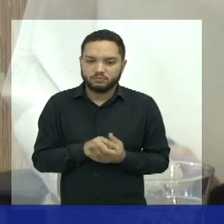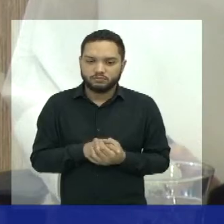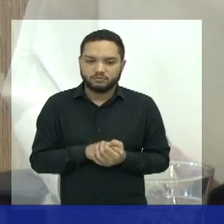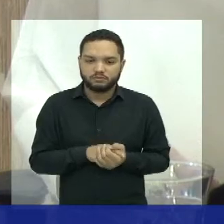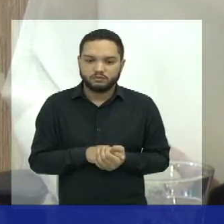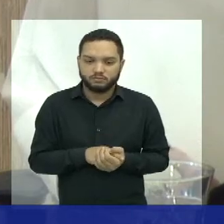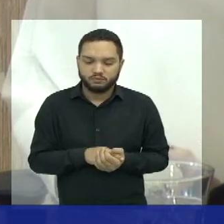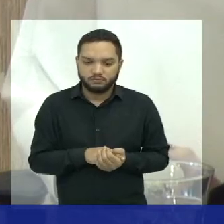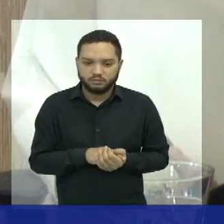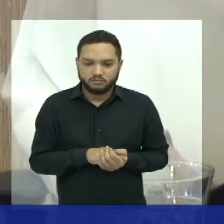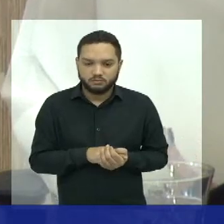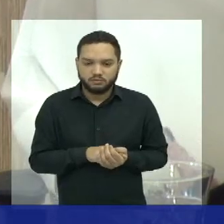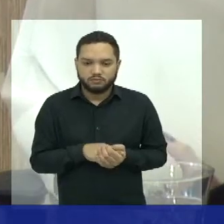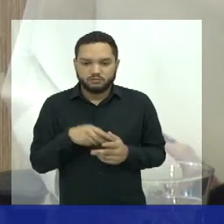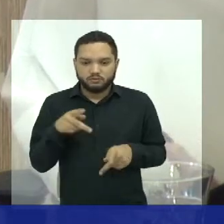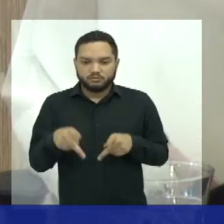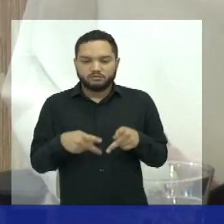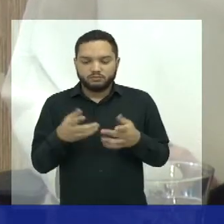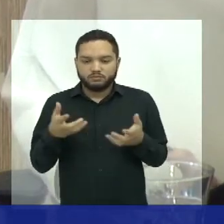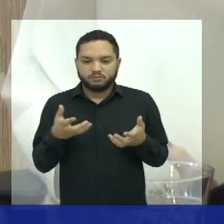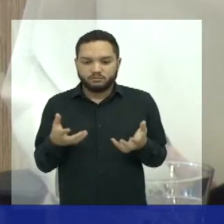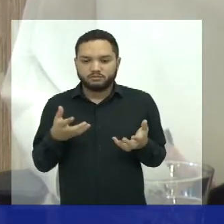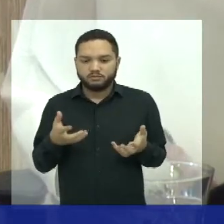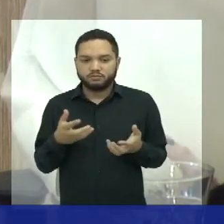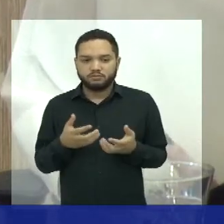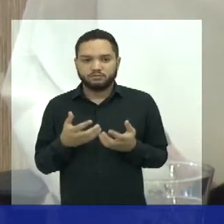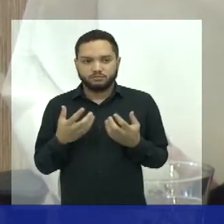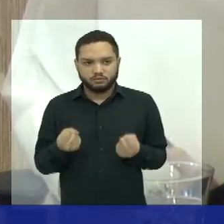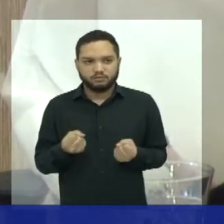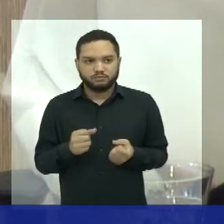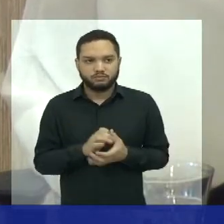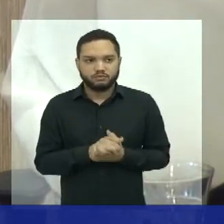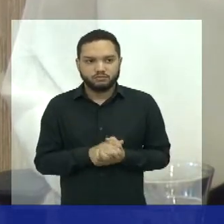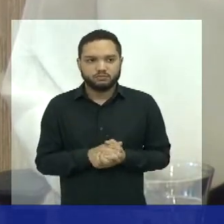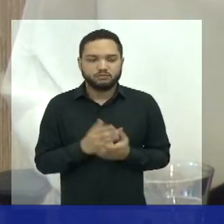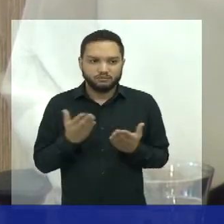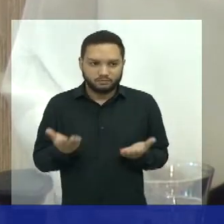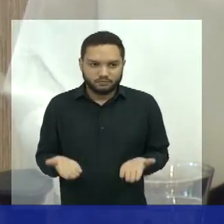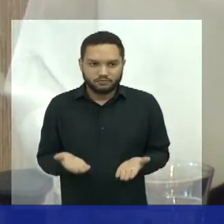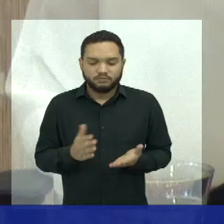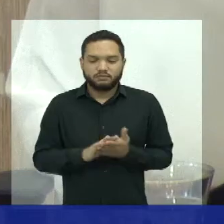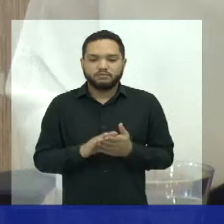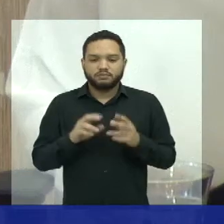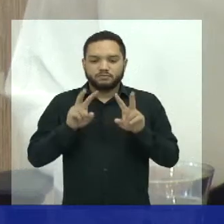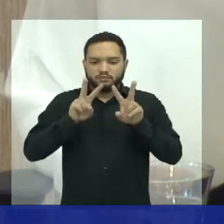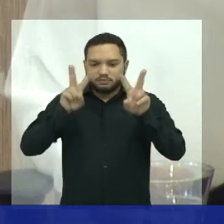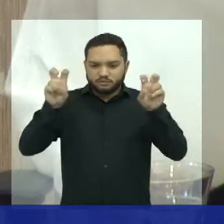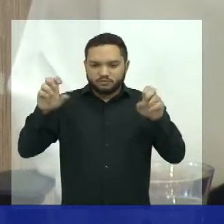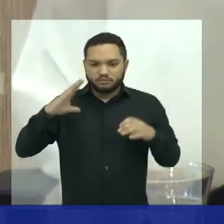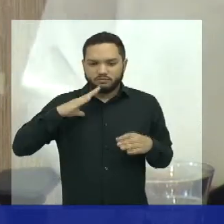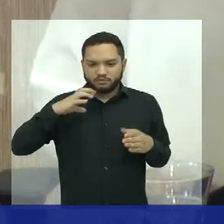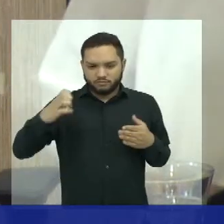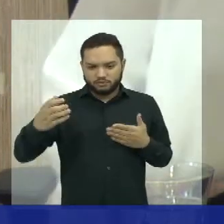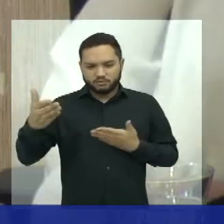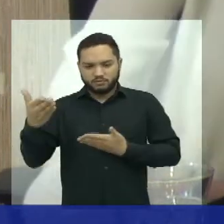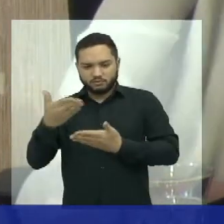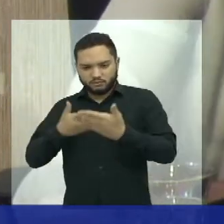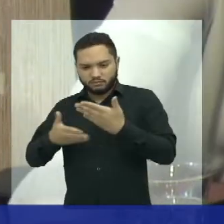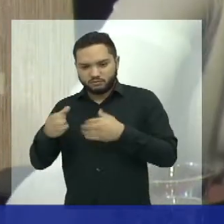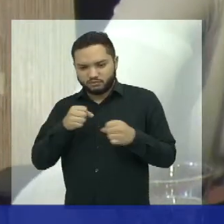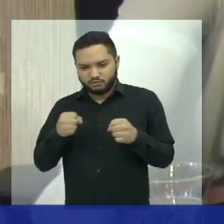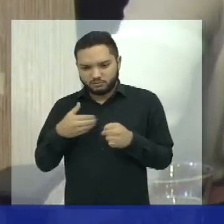nossas falas. A população quer, sim, ser considerada. E aí, quando a gente fala em ética, na relação entre poder público